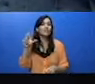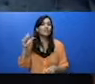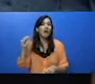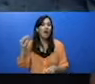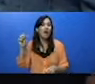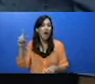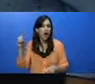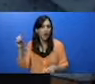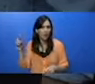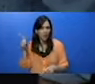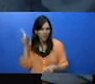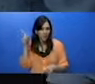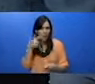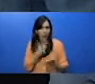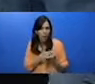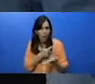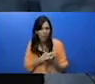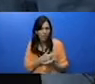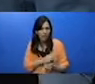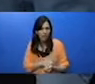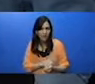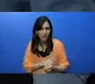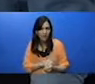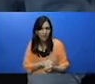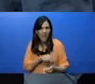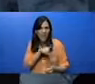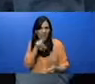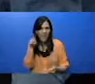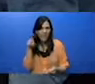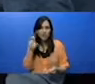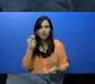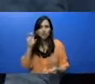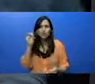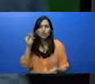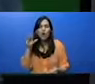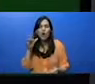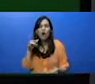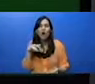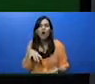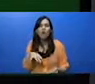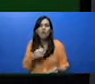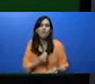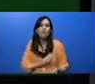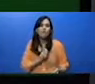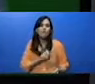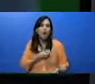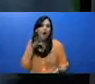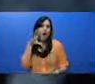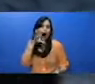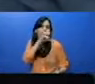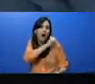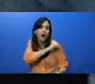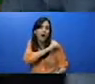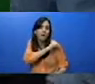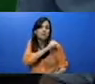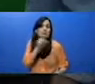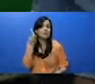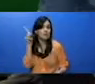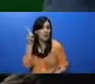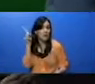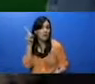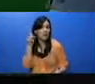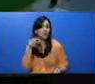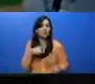concorda com esta afirmação? Eles só vão sobreviver se o lugar onde eles vivem for conservado,